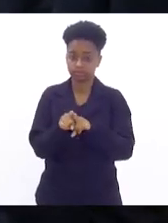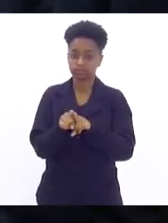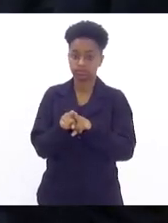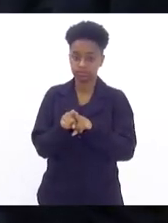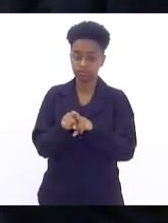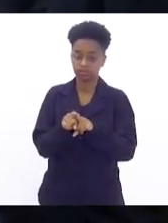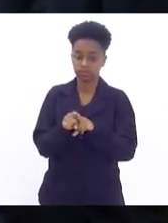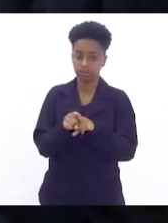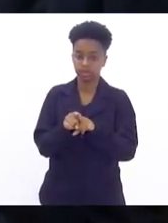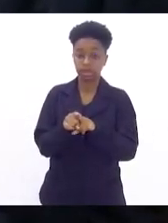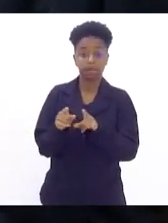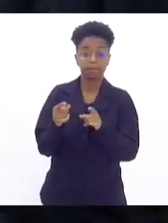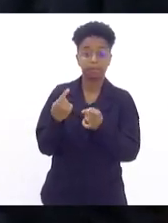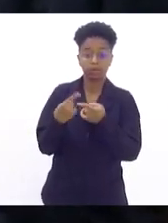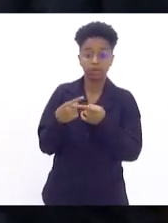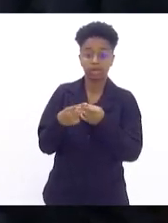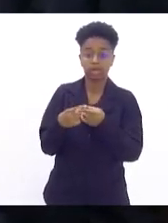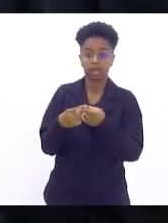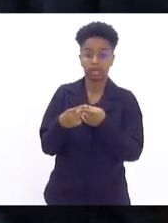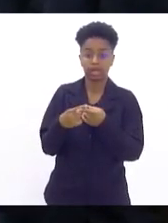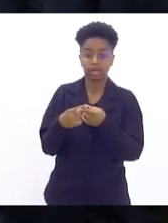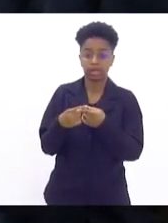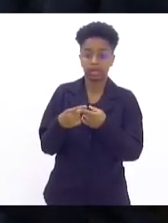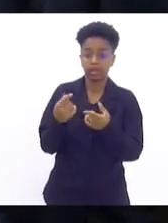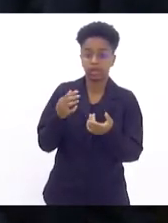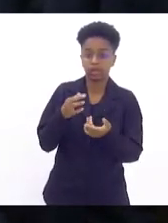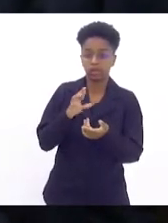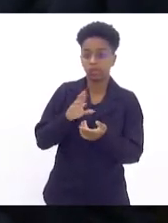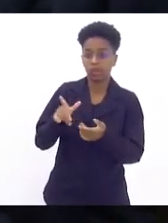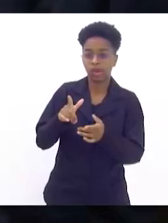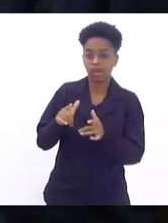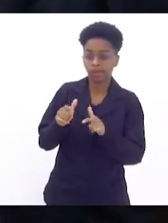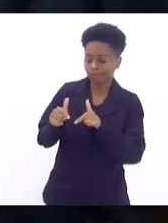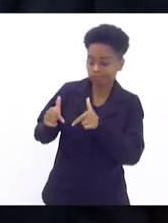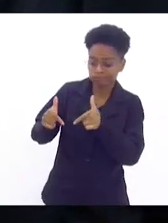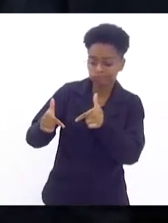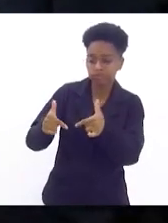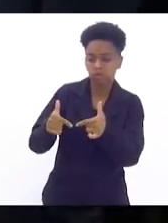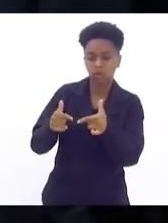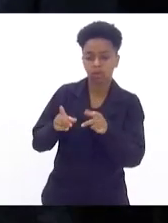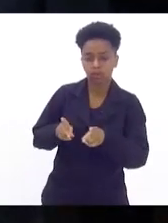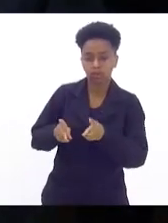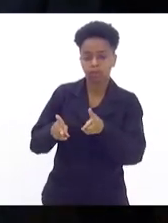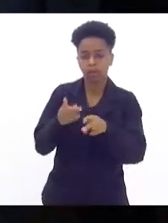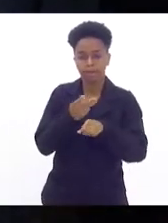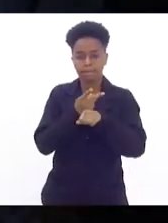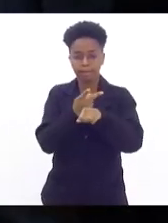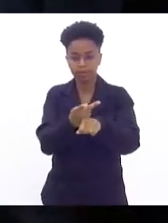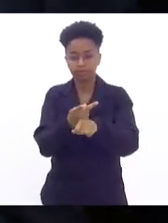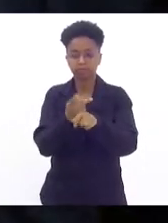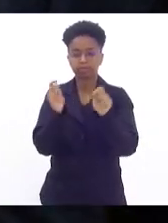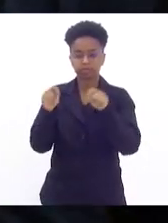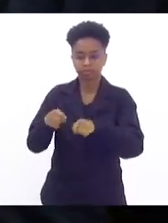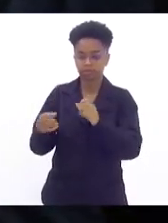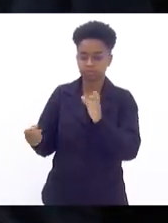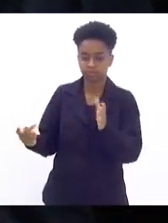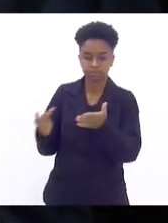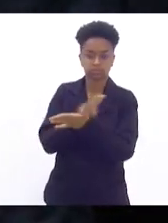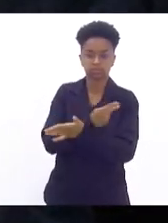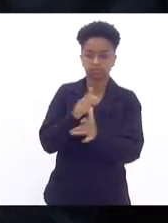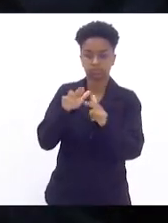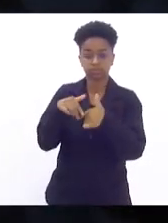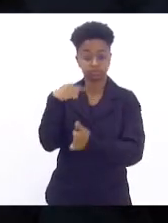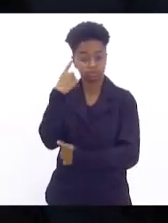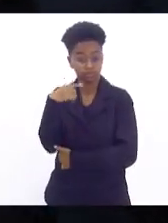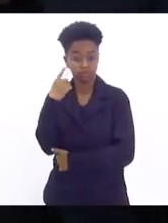para que o não adiantado aqui da recondução dos prêmios pudessem ser feitos pelos mandatos que tem aí